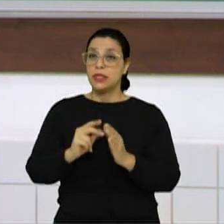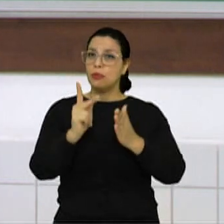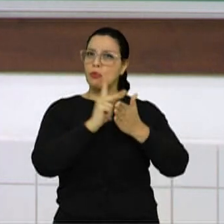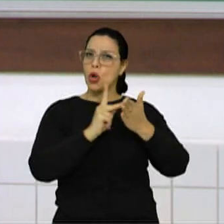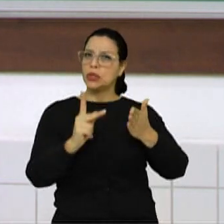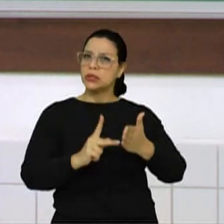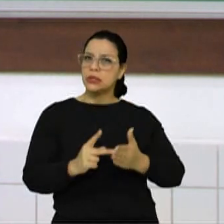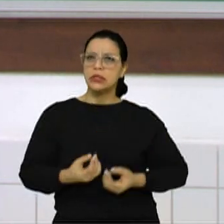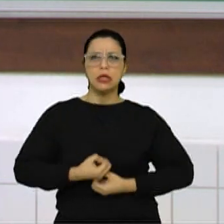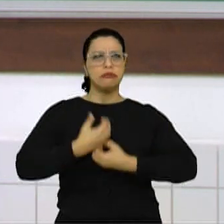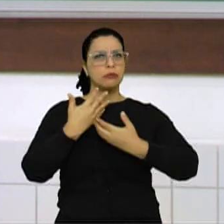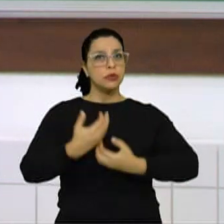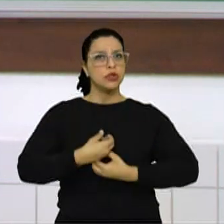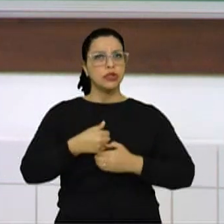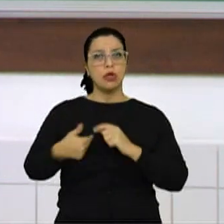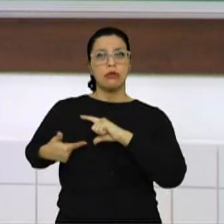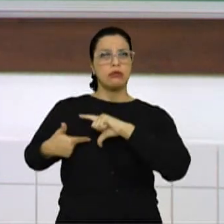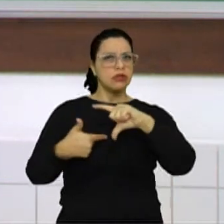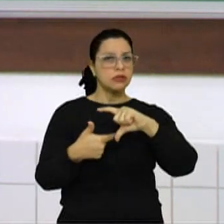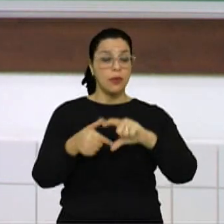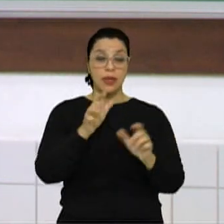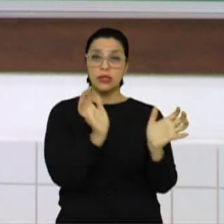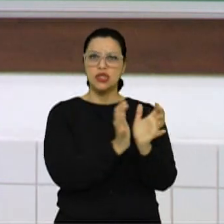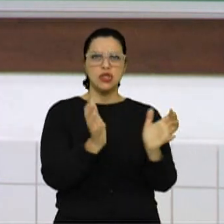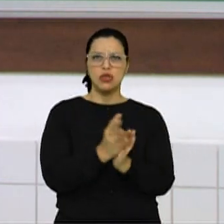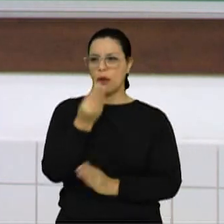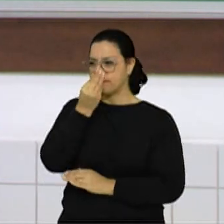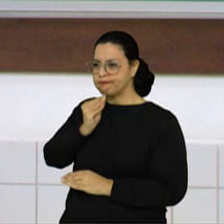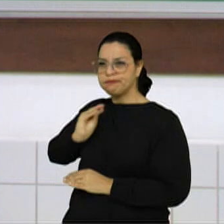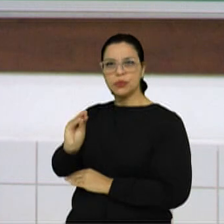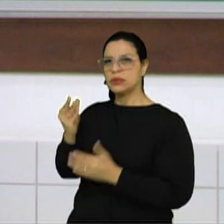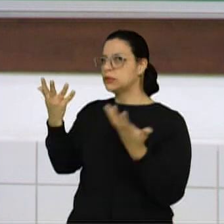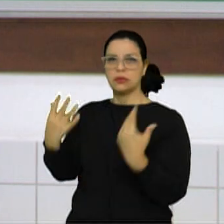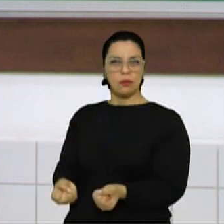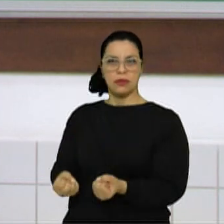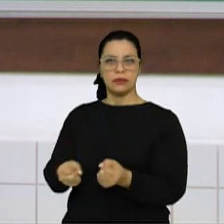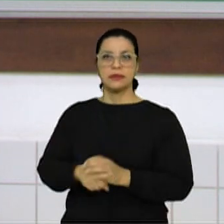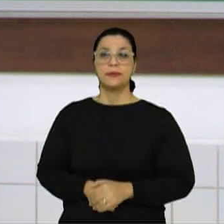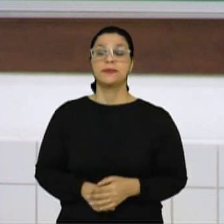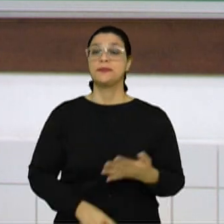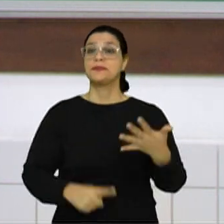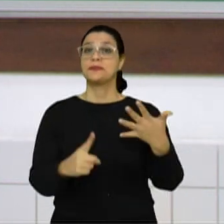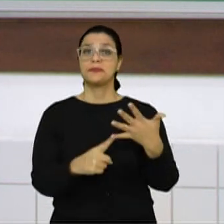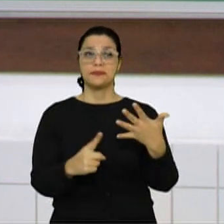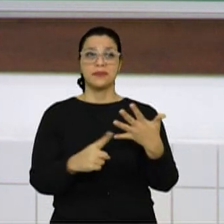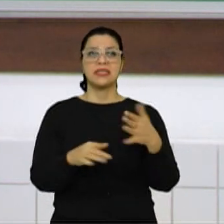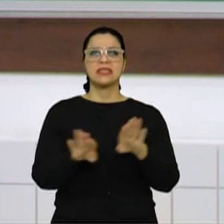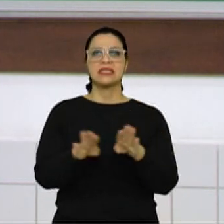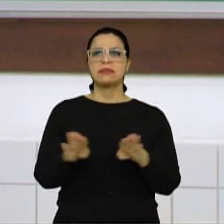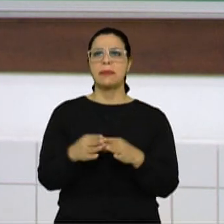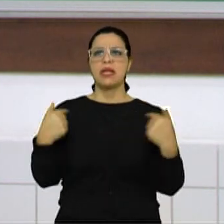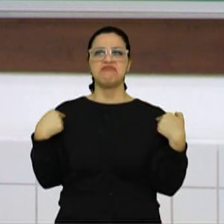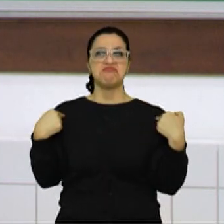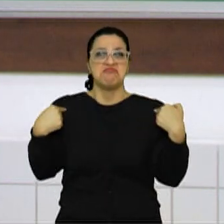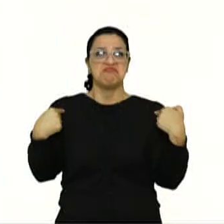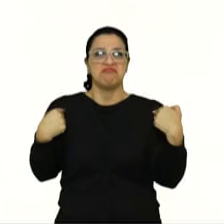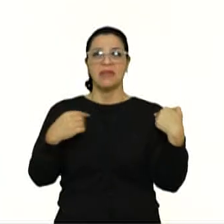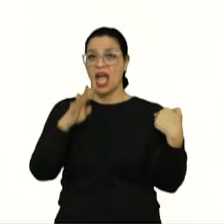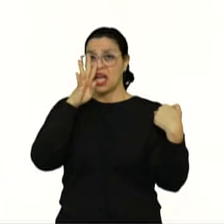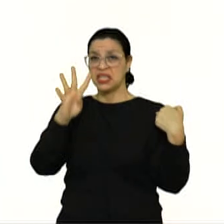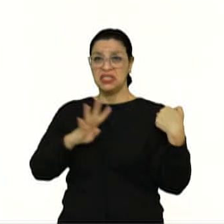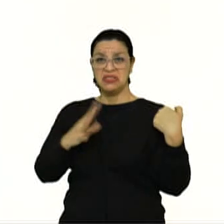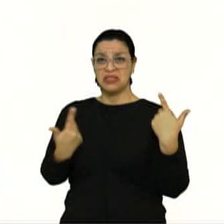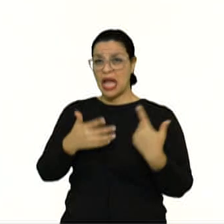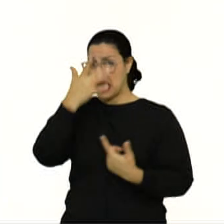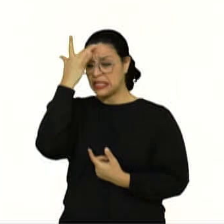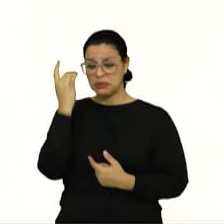composição que eles rejeitavam completamente. Eles também eram indiferentes à crítica